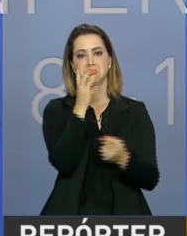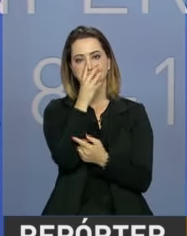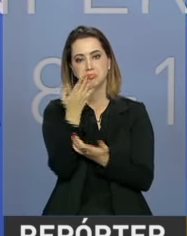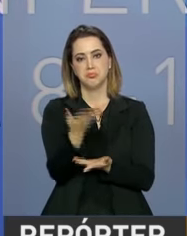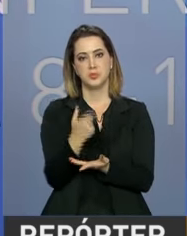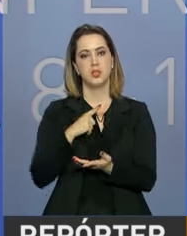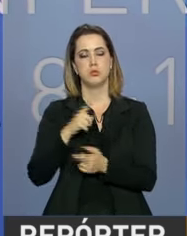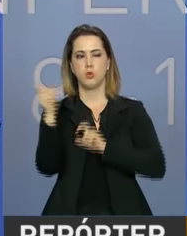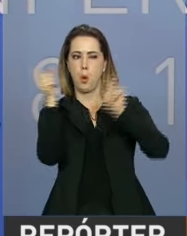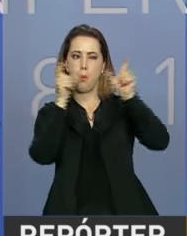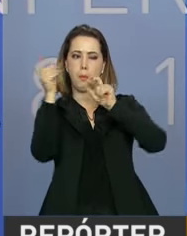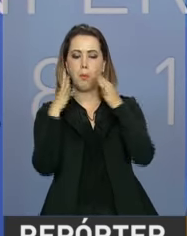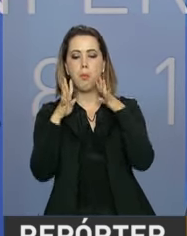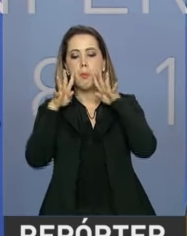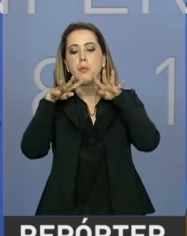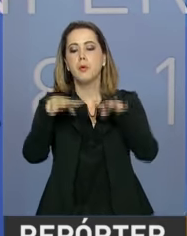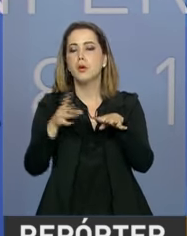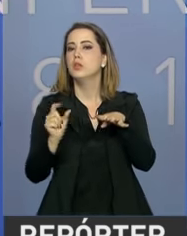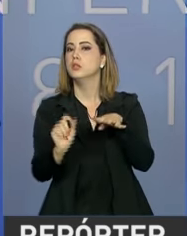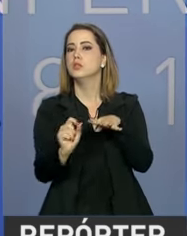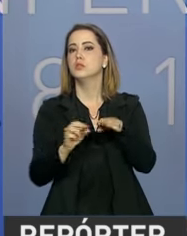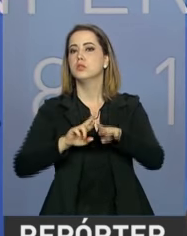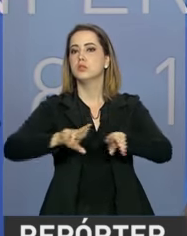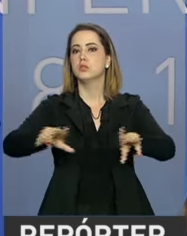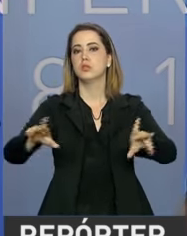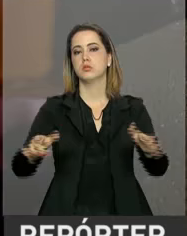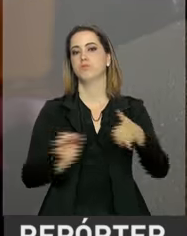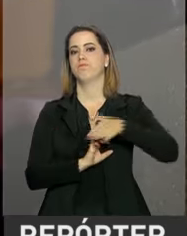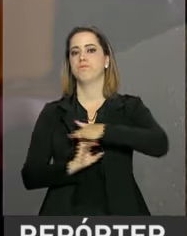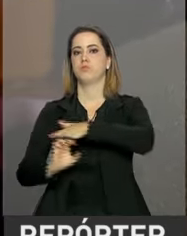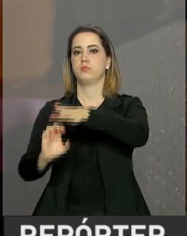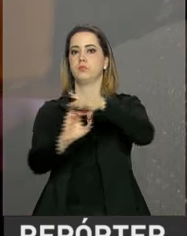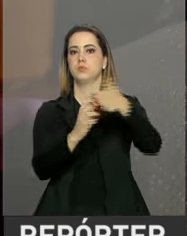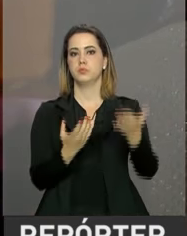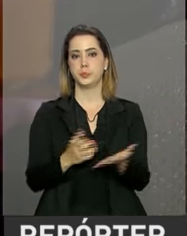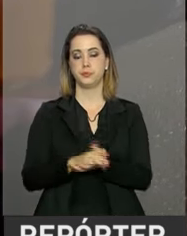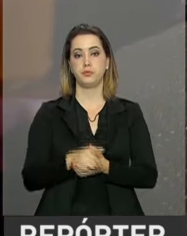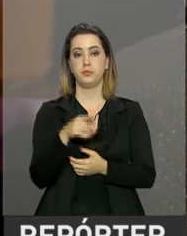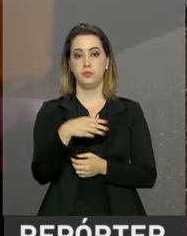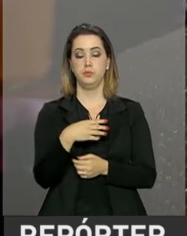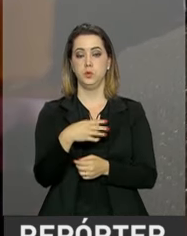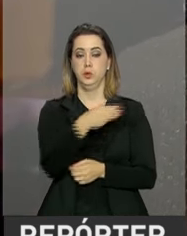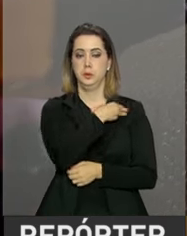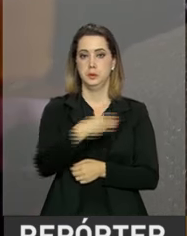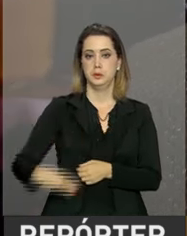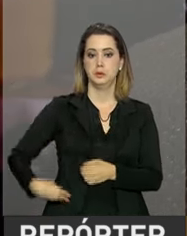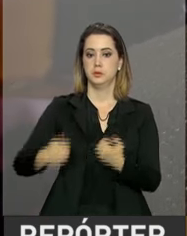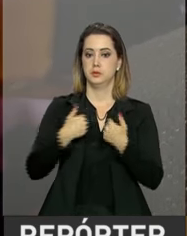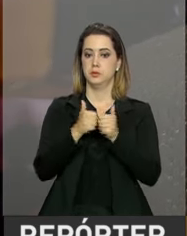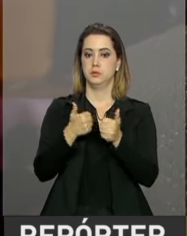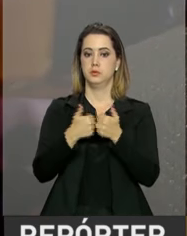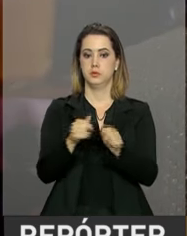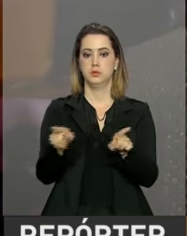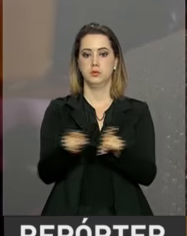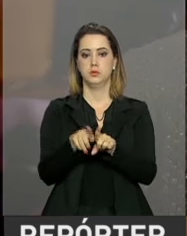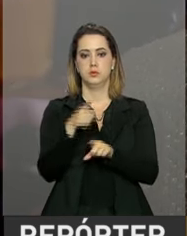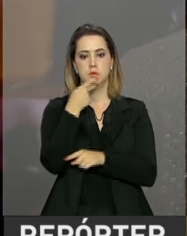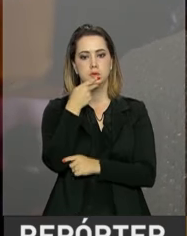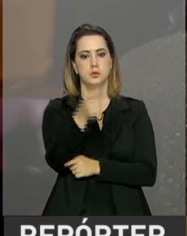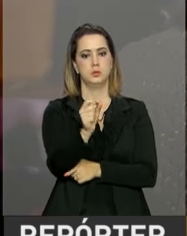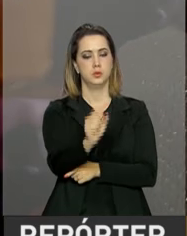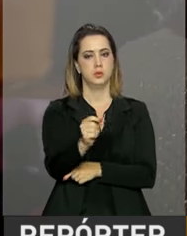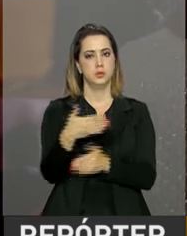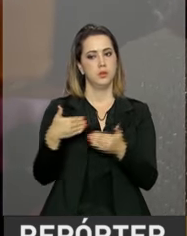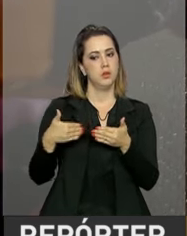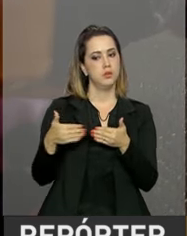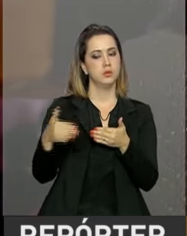de vários players nacionais e estrangeiros. O ministro dos Transportes, Maurício Quintela, também falou na